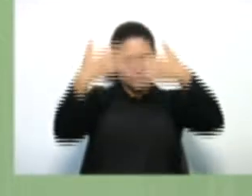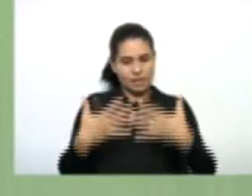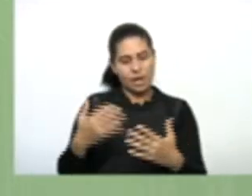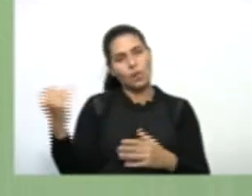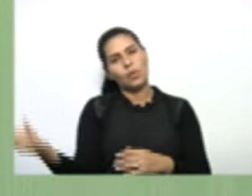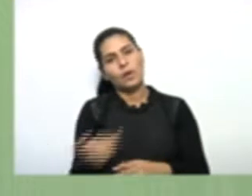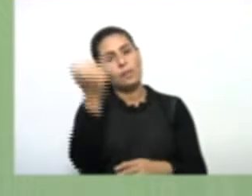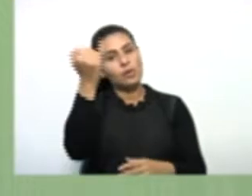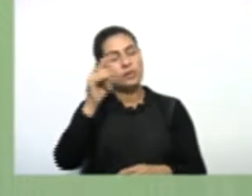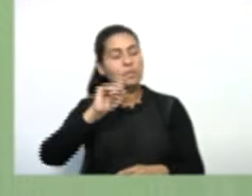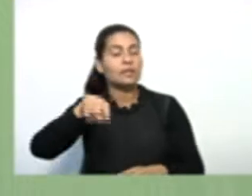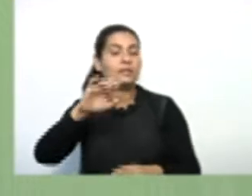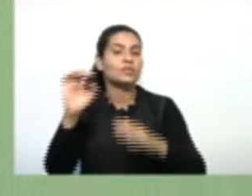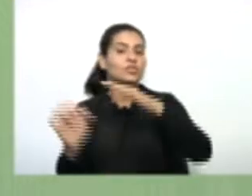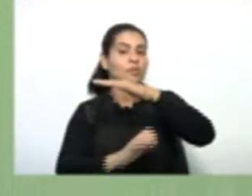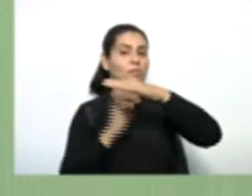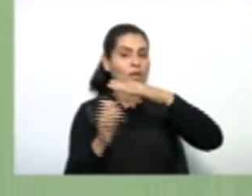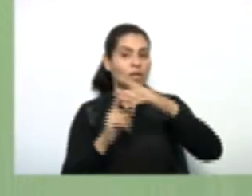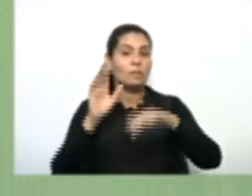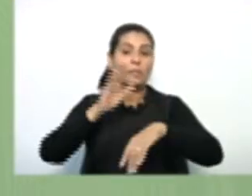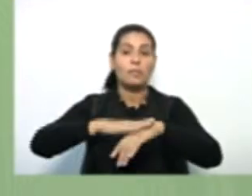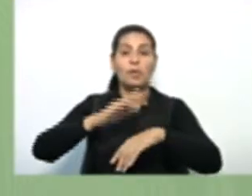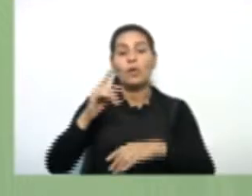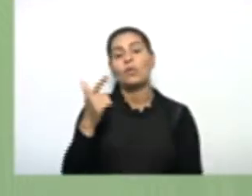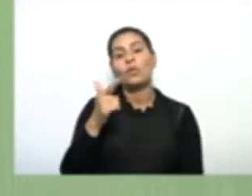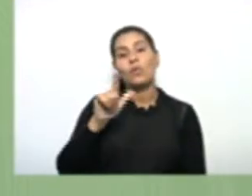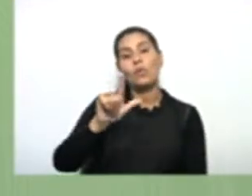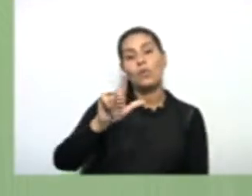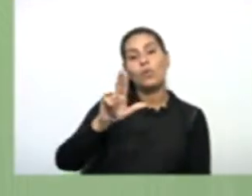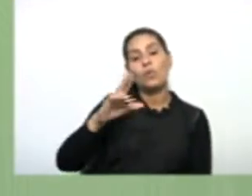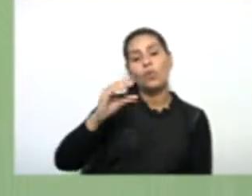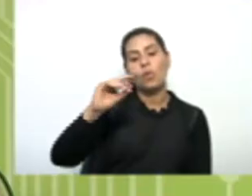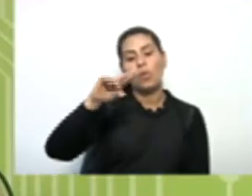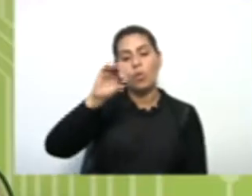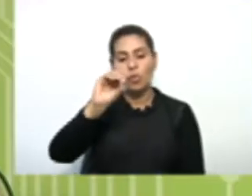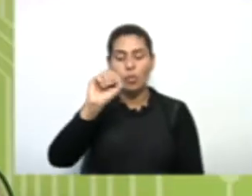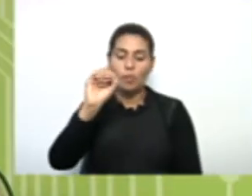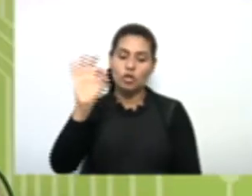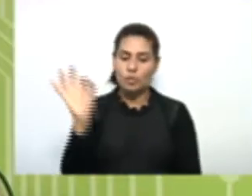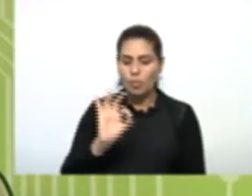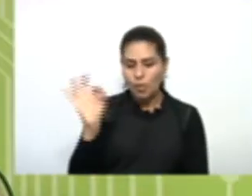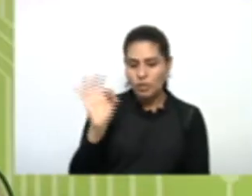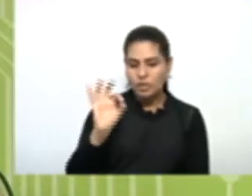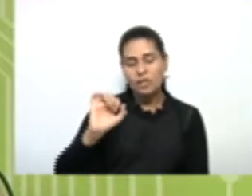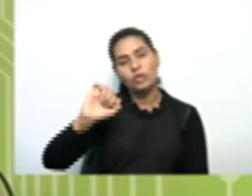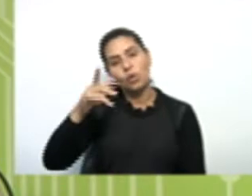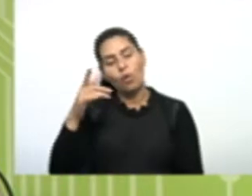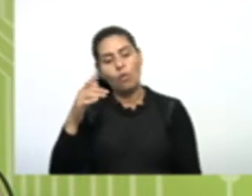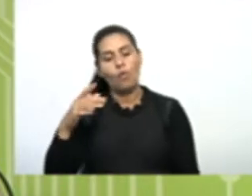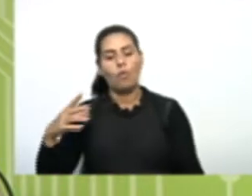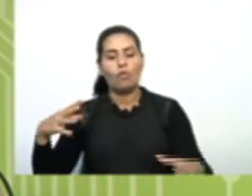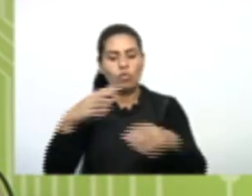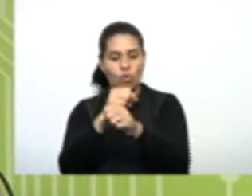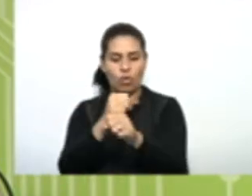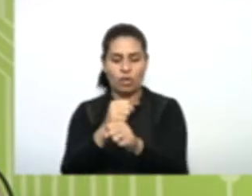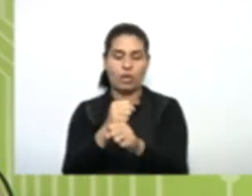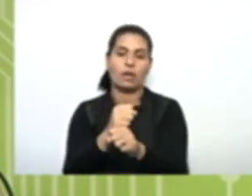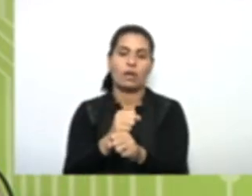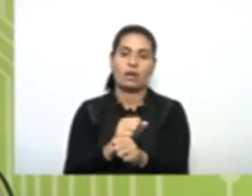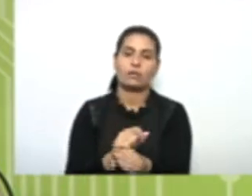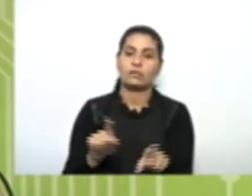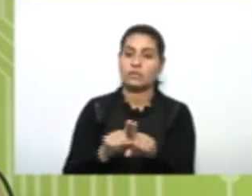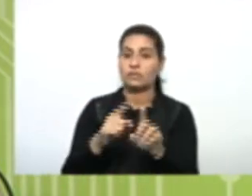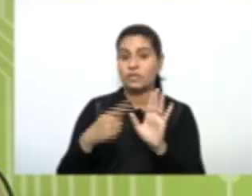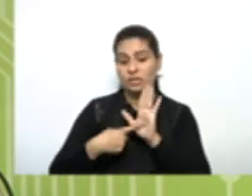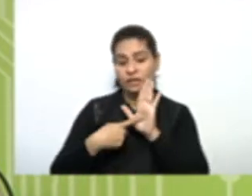importância de uma empresa pelo seu lucro. A gente pode medir esse lucro em porcentagem, mas também em valores totais. Então, se você